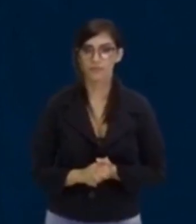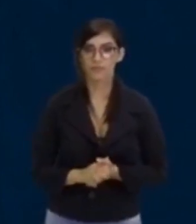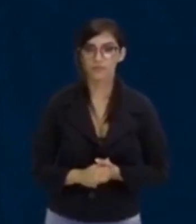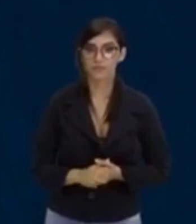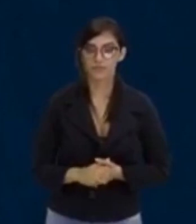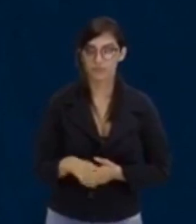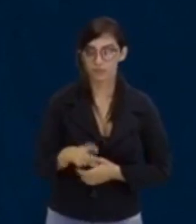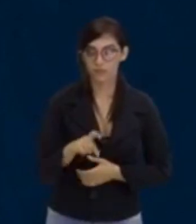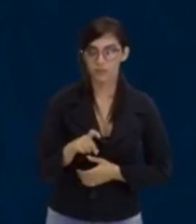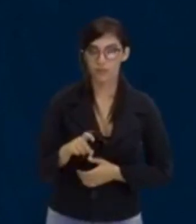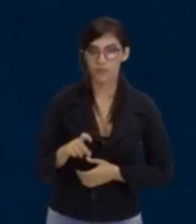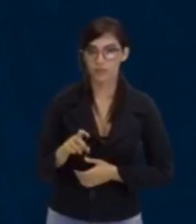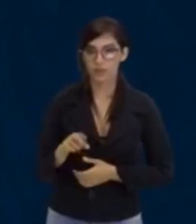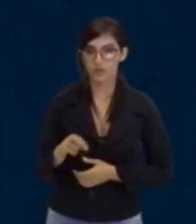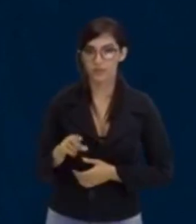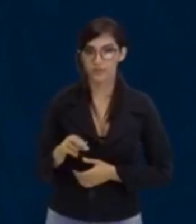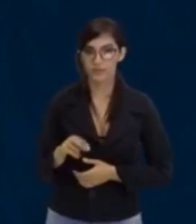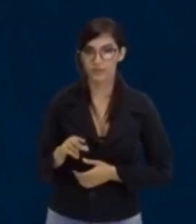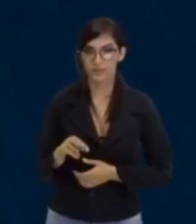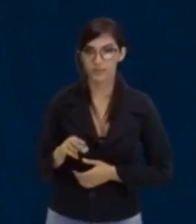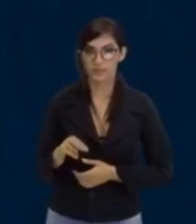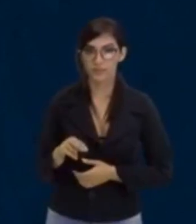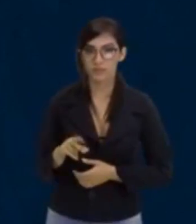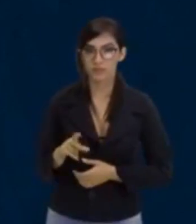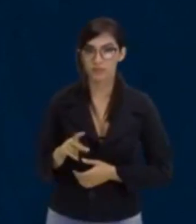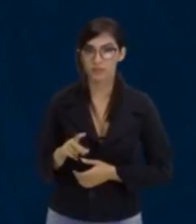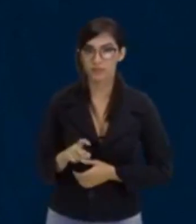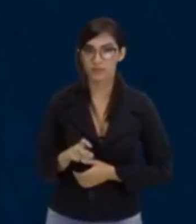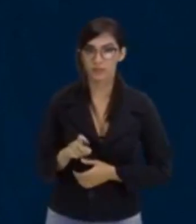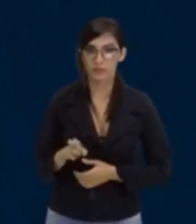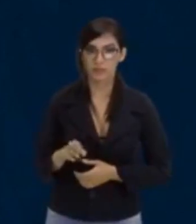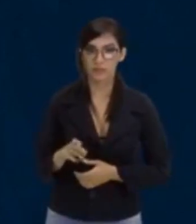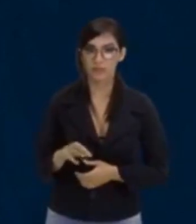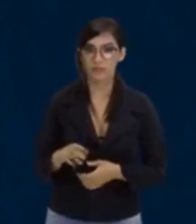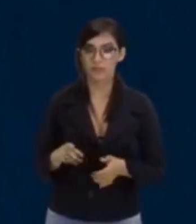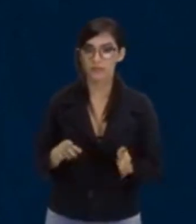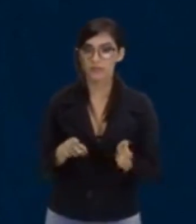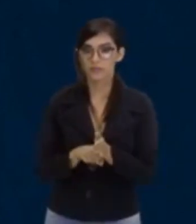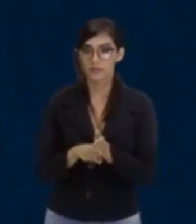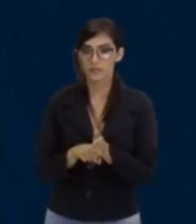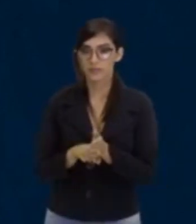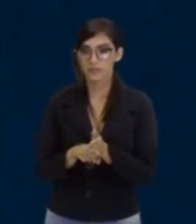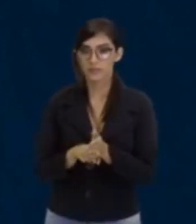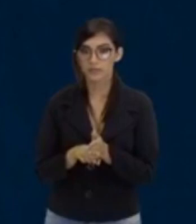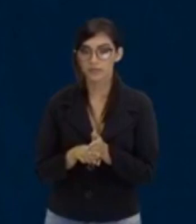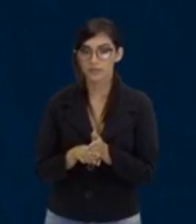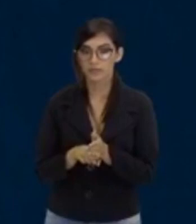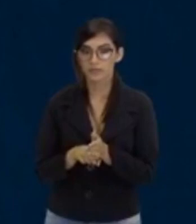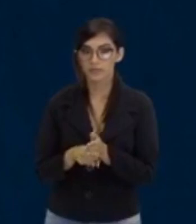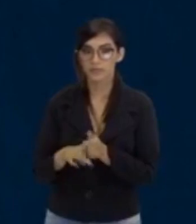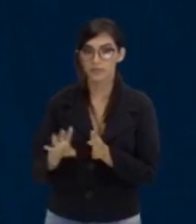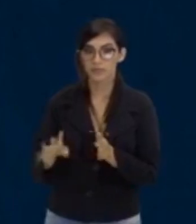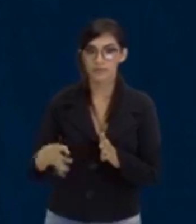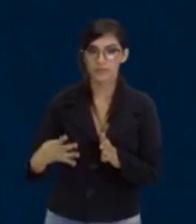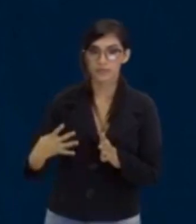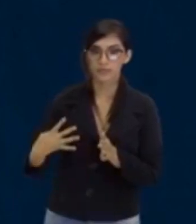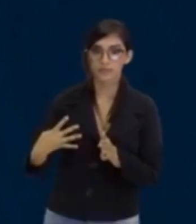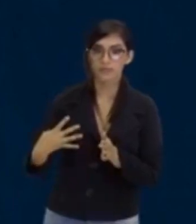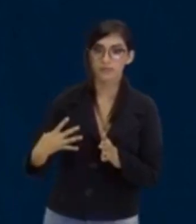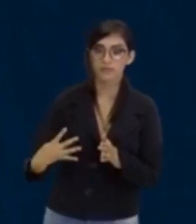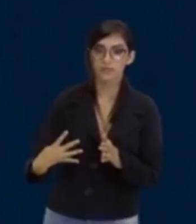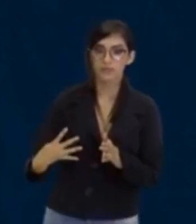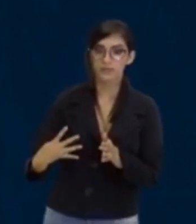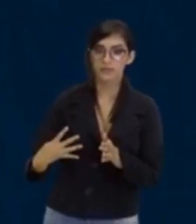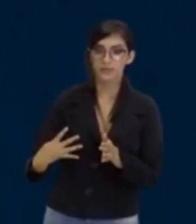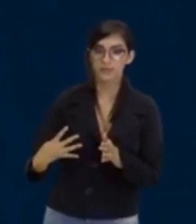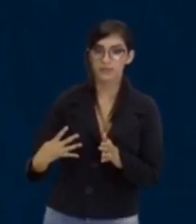x igual, novamente, ó, o menos da fórmula sempre aparece. O B, nesse caso, B agora é positivo, né? Vou colocar